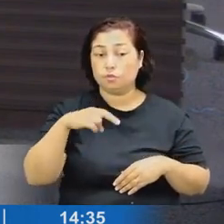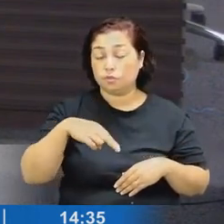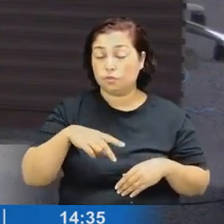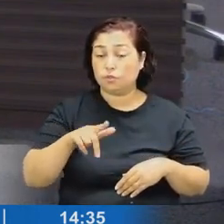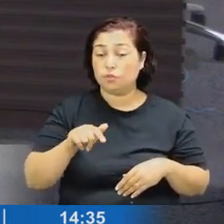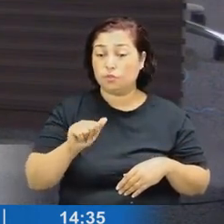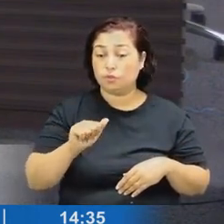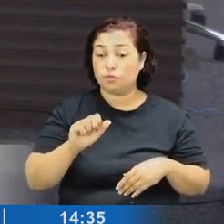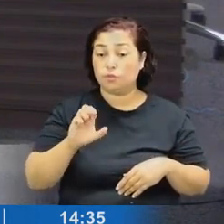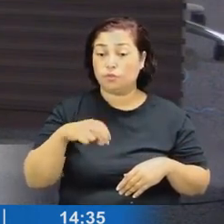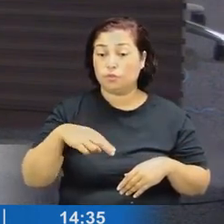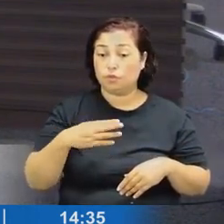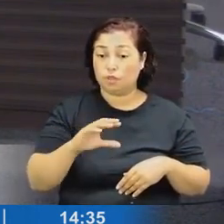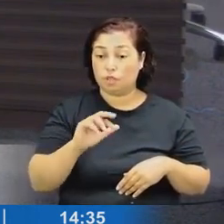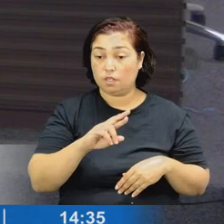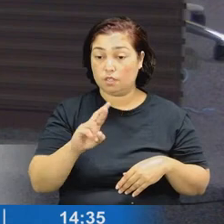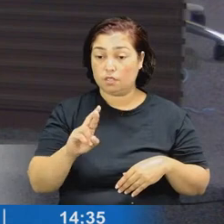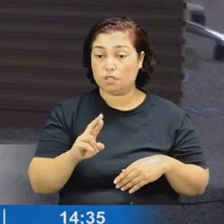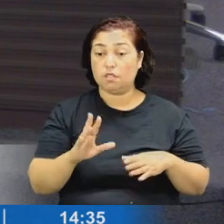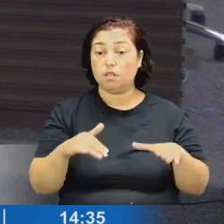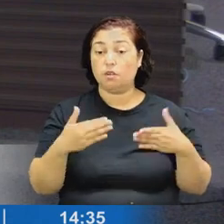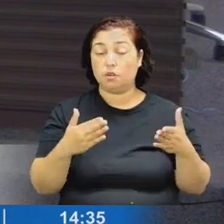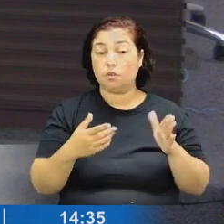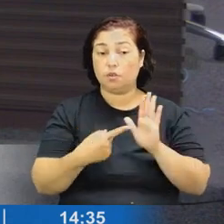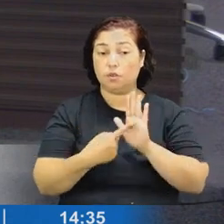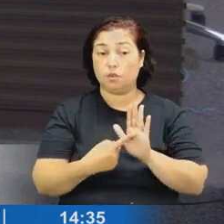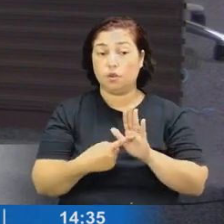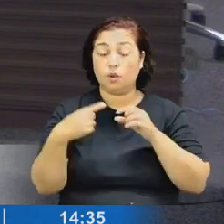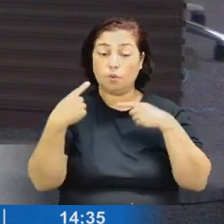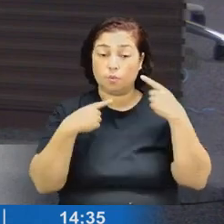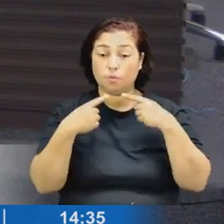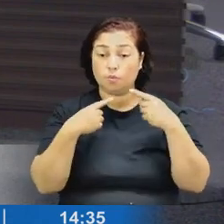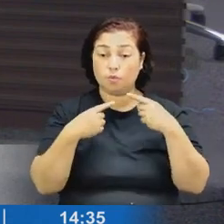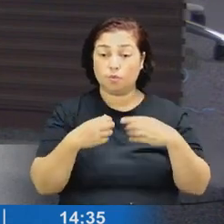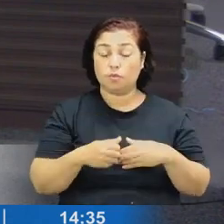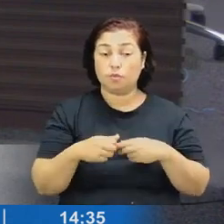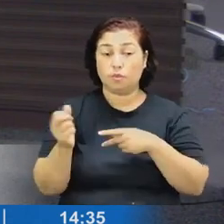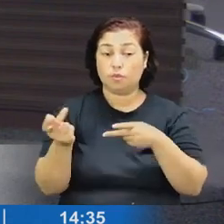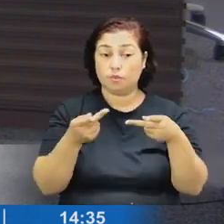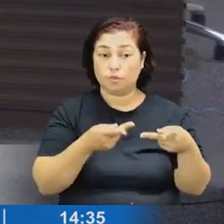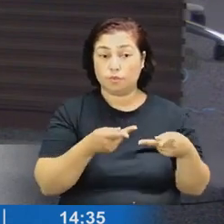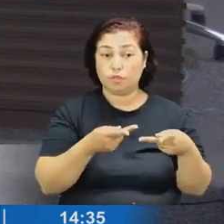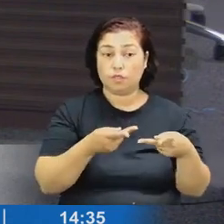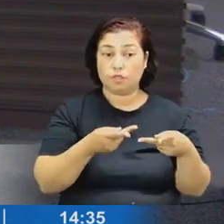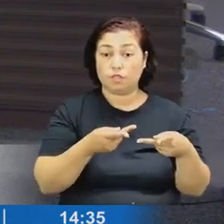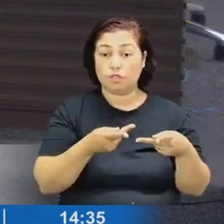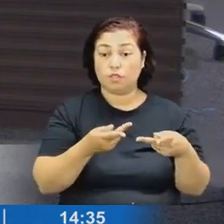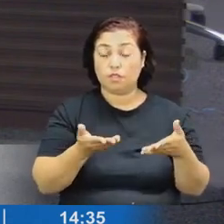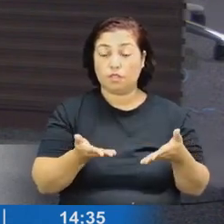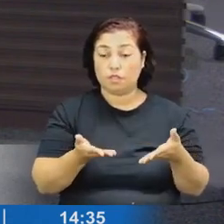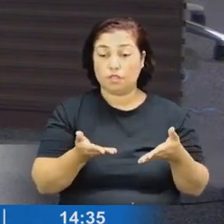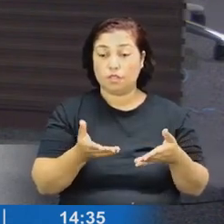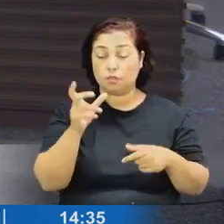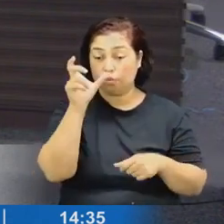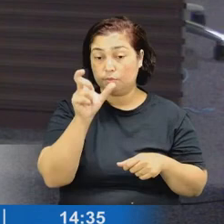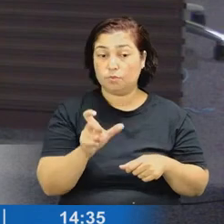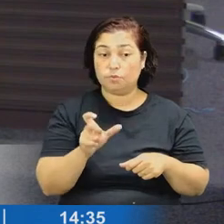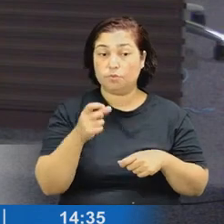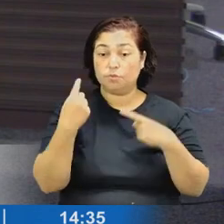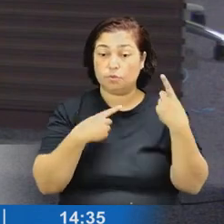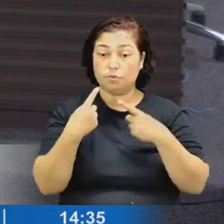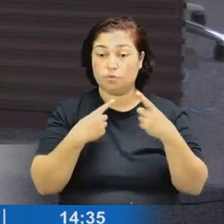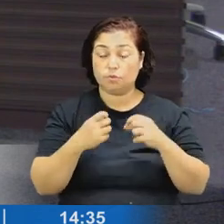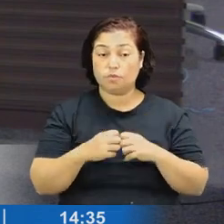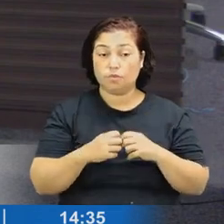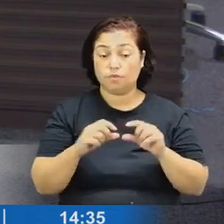passa o vereador ou qualquer político naquela foto pousada né numa visita em algum lugar assim ó aí